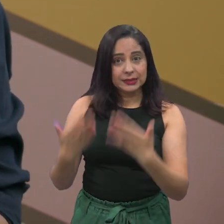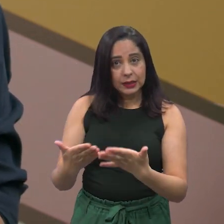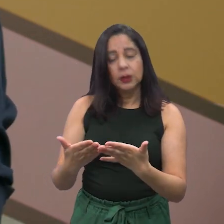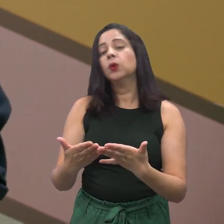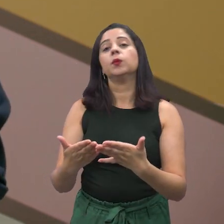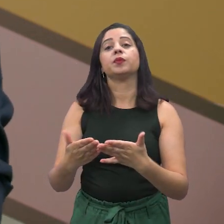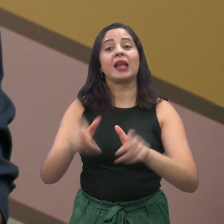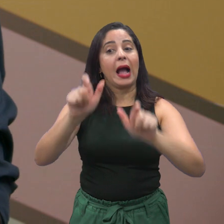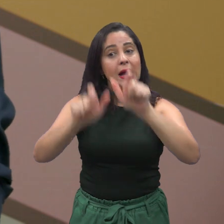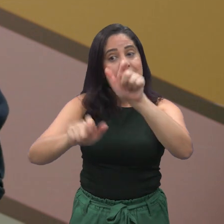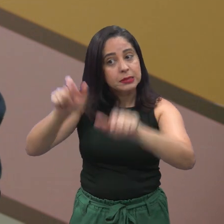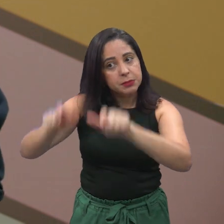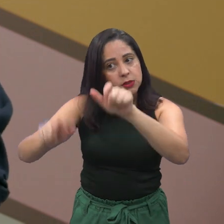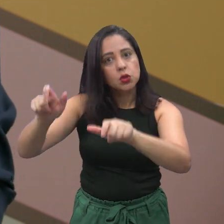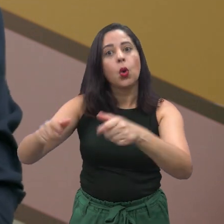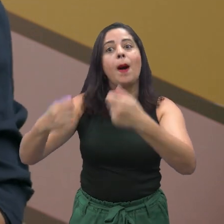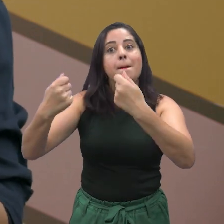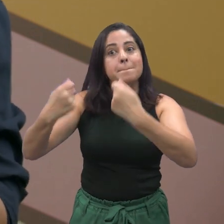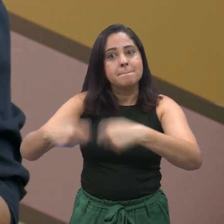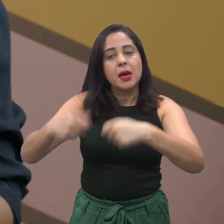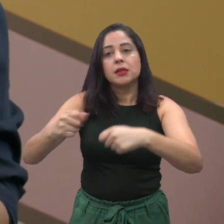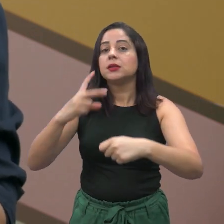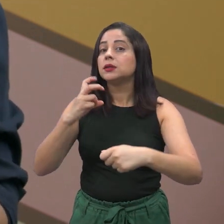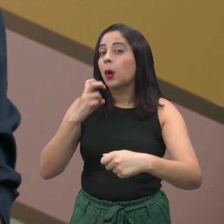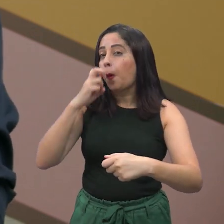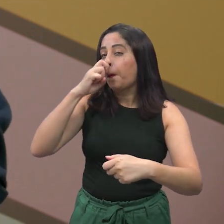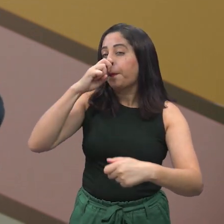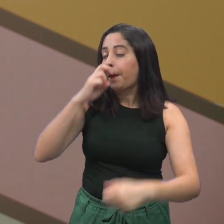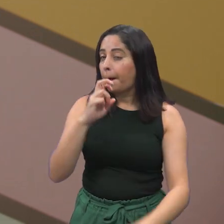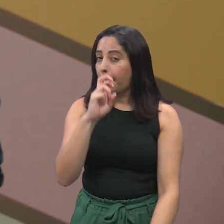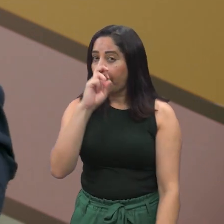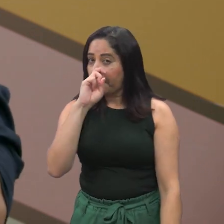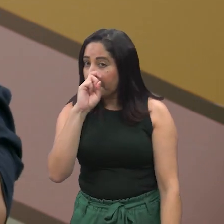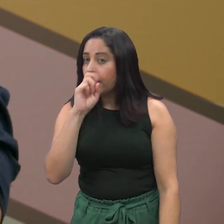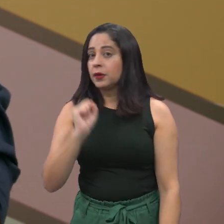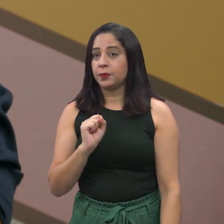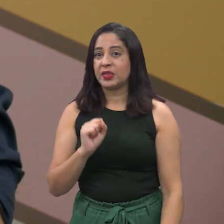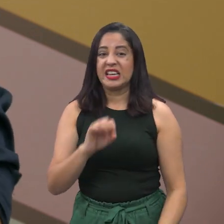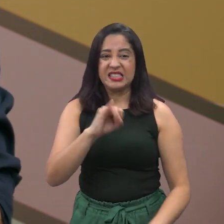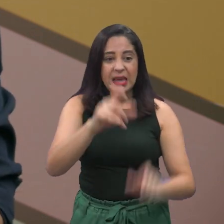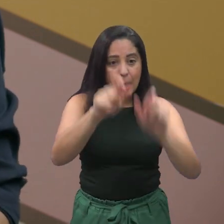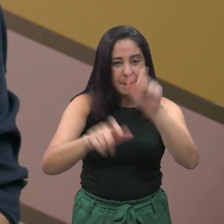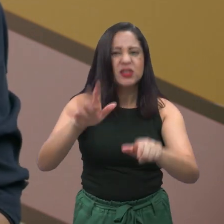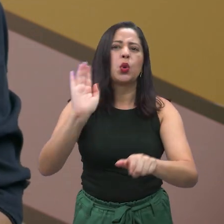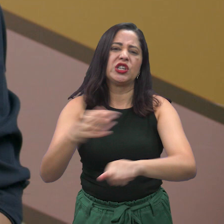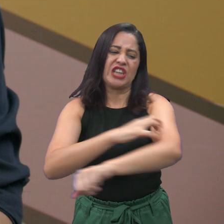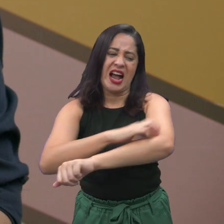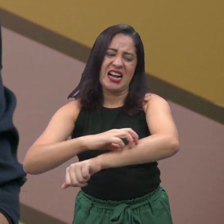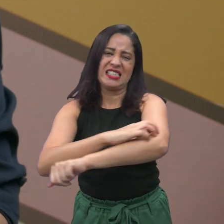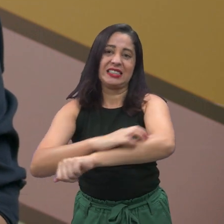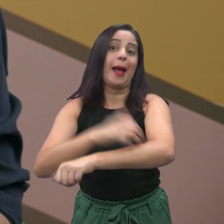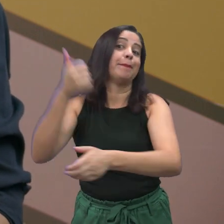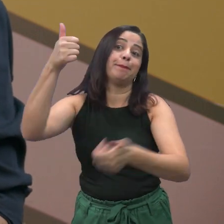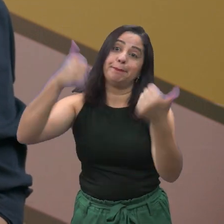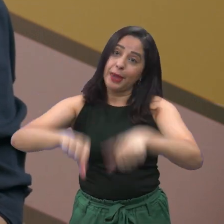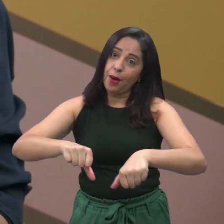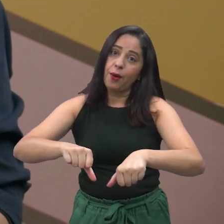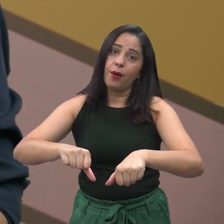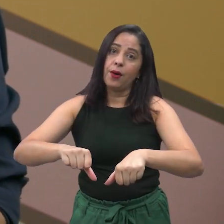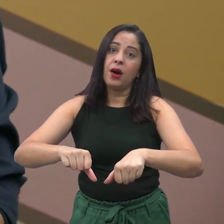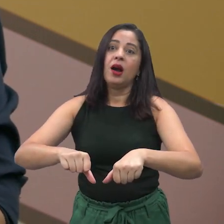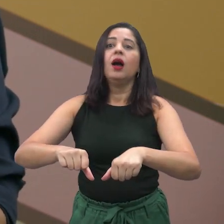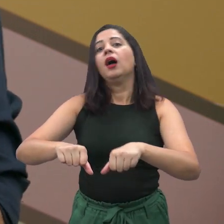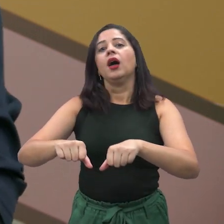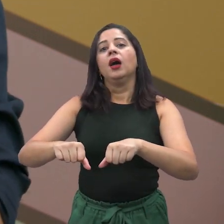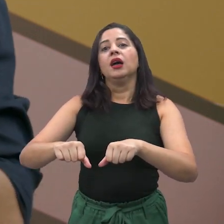ele vai a uma medida de higienização, porque senão, às vezes, esse estímulo pode, em pessoas alérgicas, ter mais secreção e facilitar as infecções. Numa questão